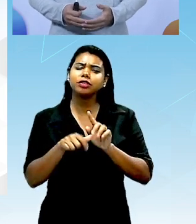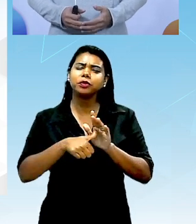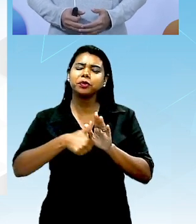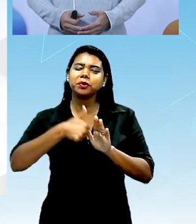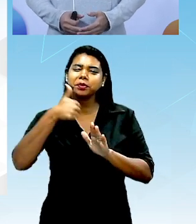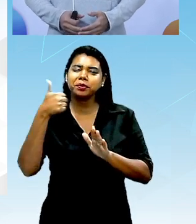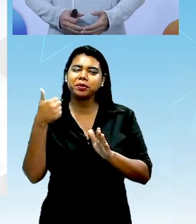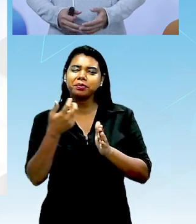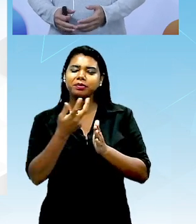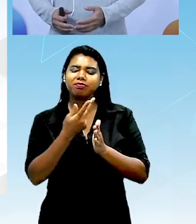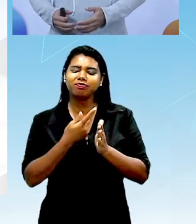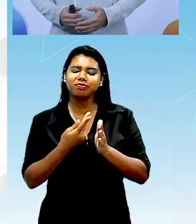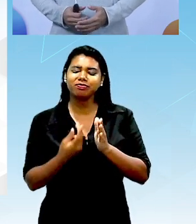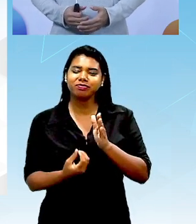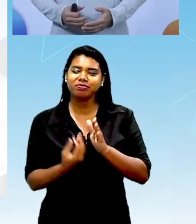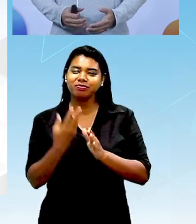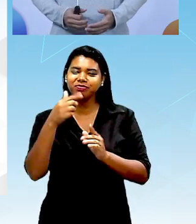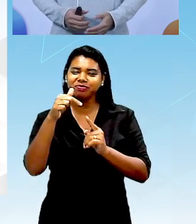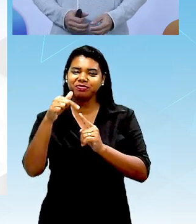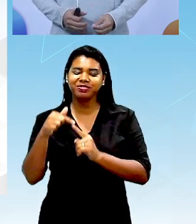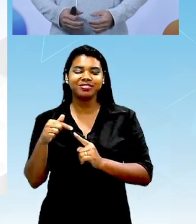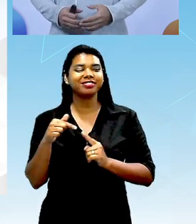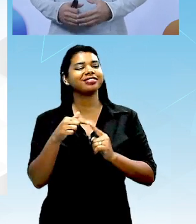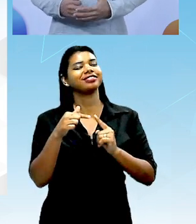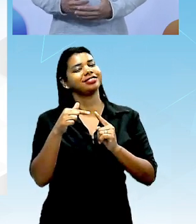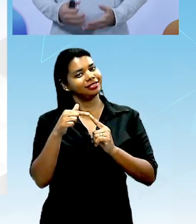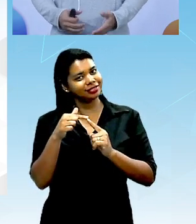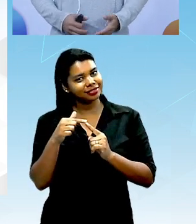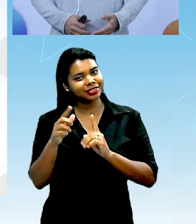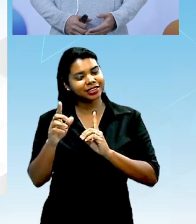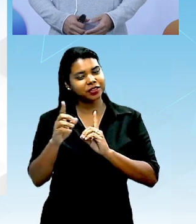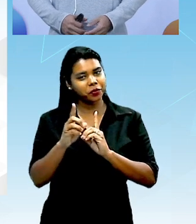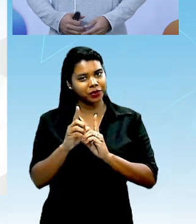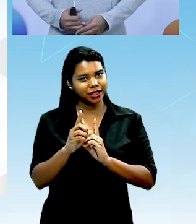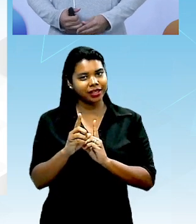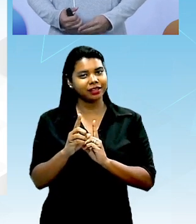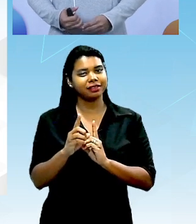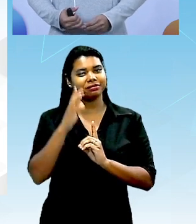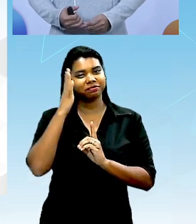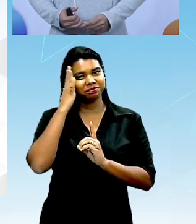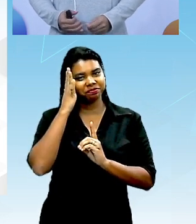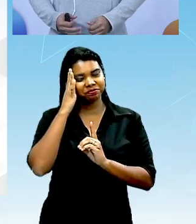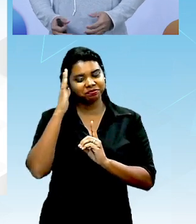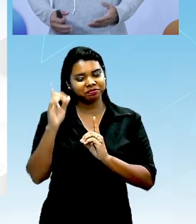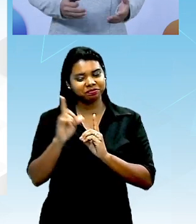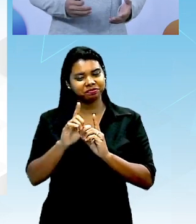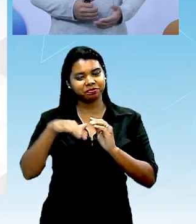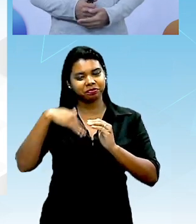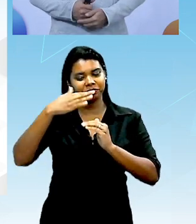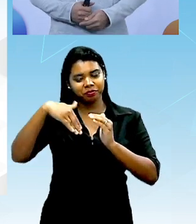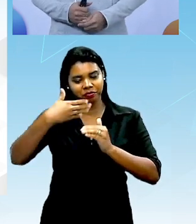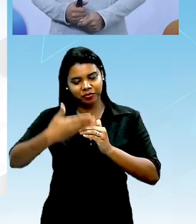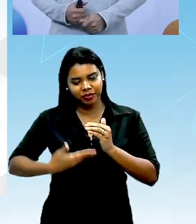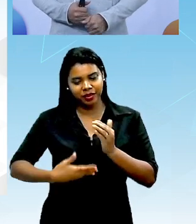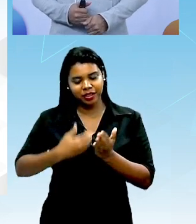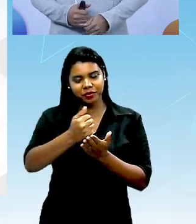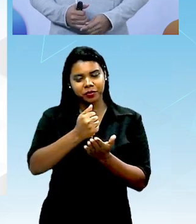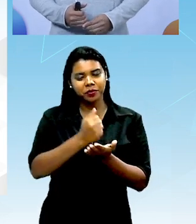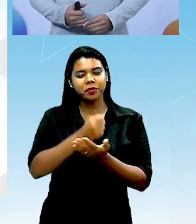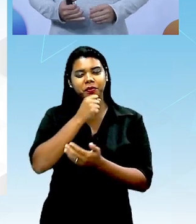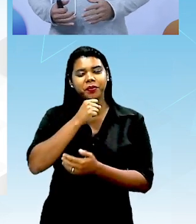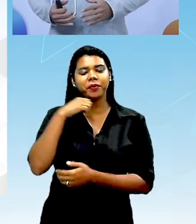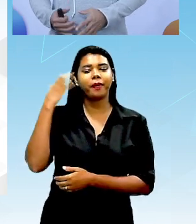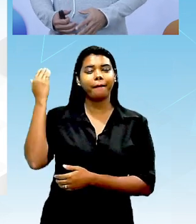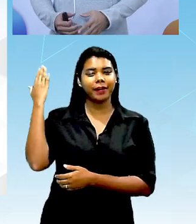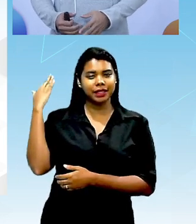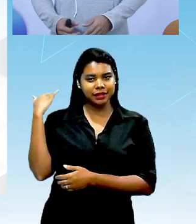primeiras figuras a serem relacionadas, a serem encontradas nos pergaminhos dos documentos mais antigos que nós temos hoje